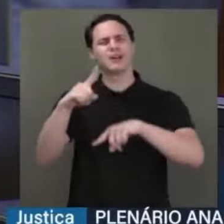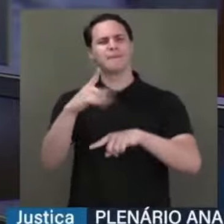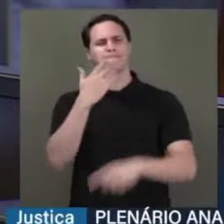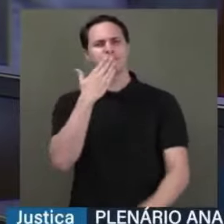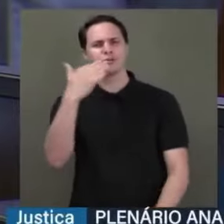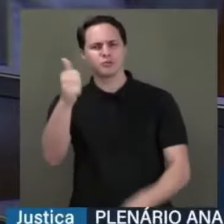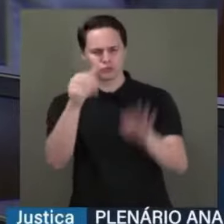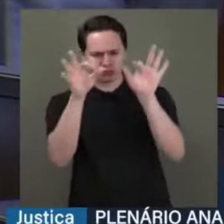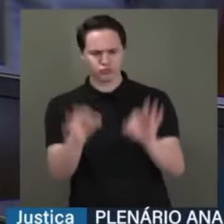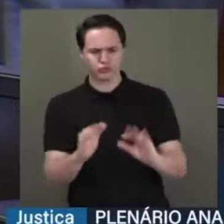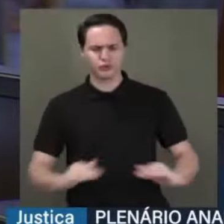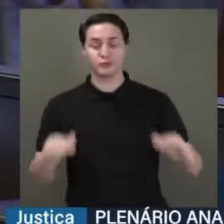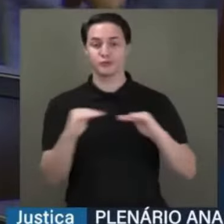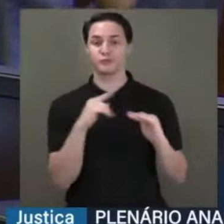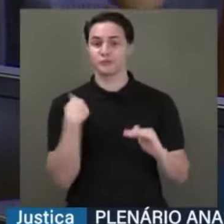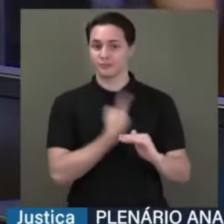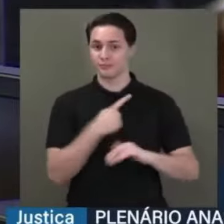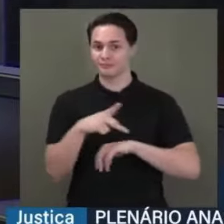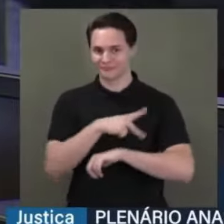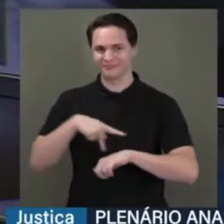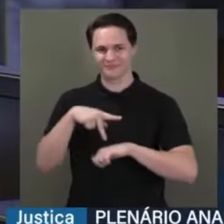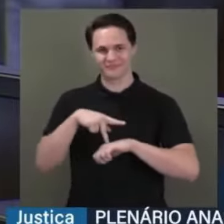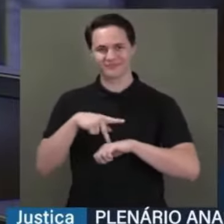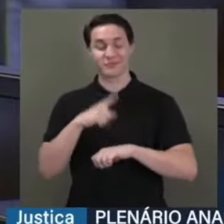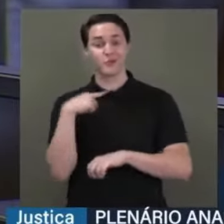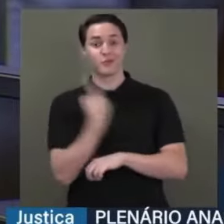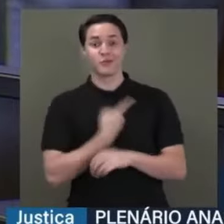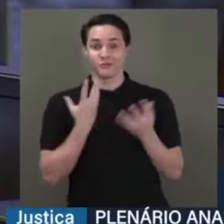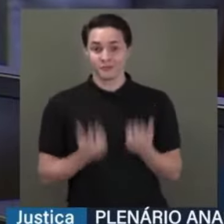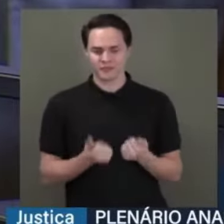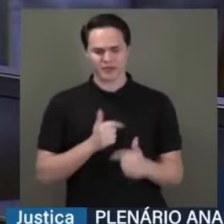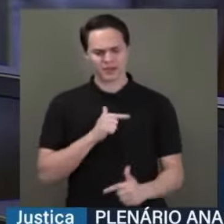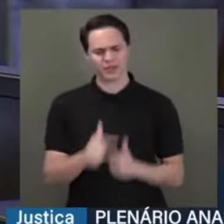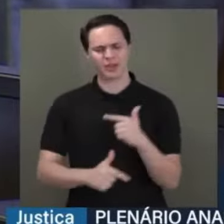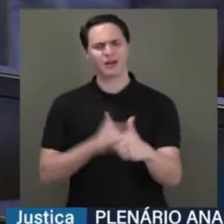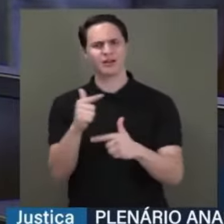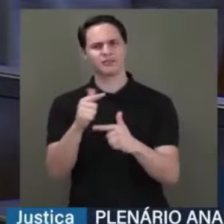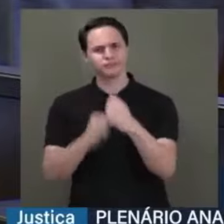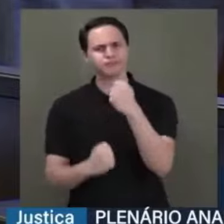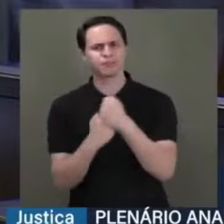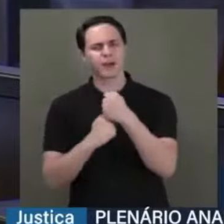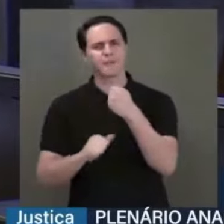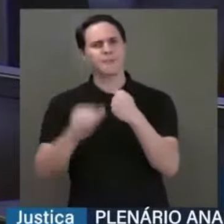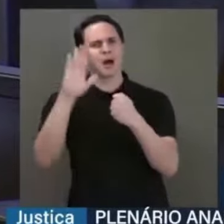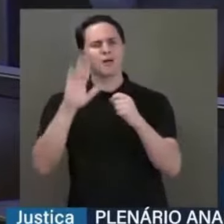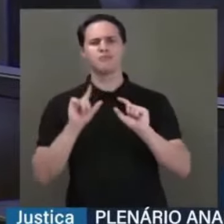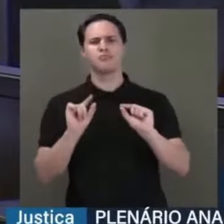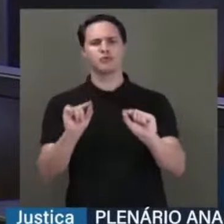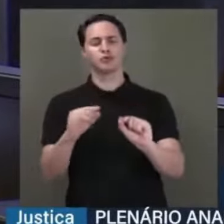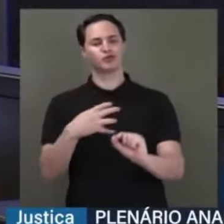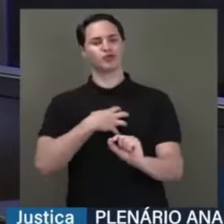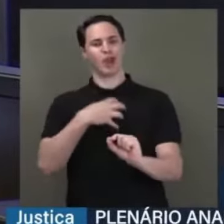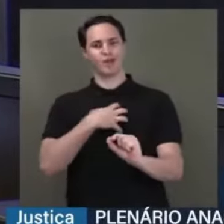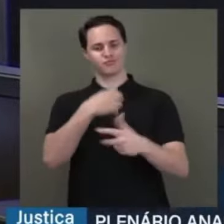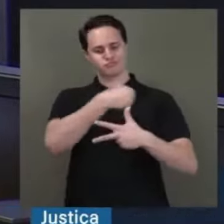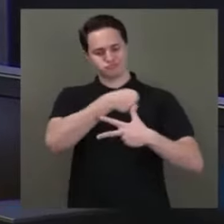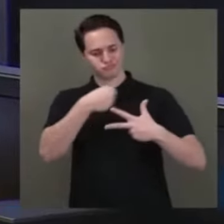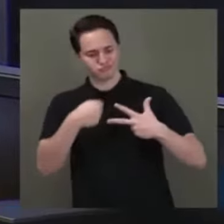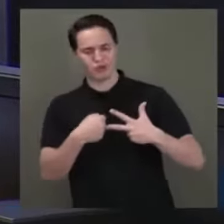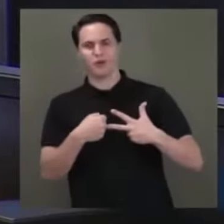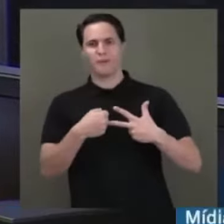inclusivo em nosso país trabalharemos para aprimorar a maneira Como atuam os poderes da